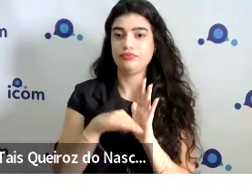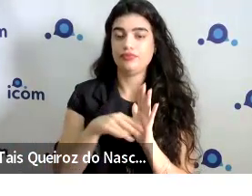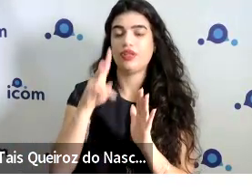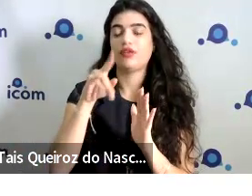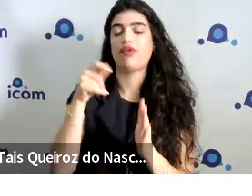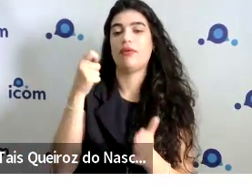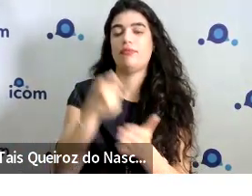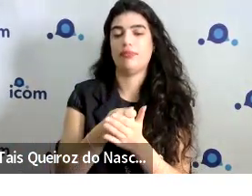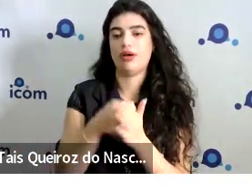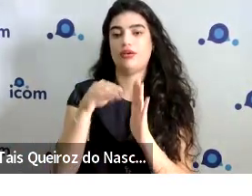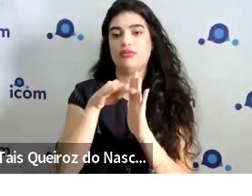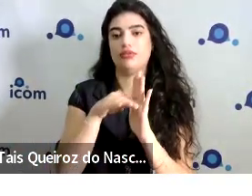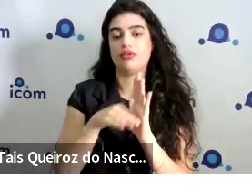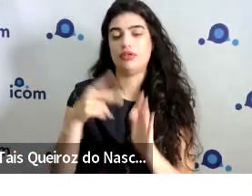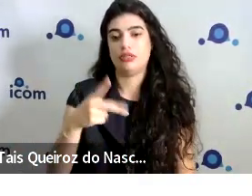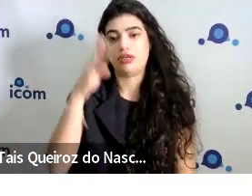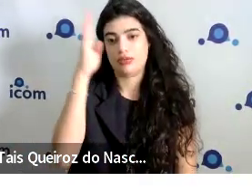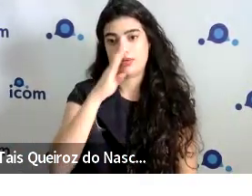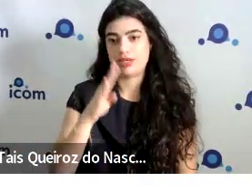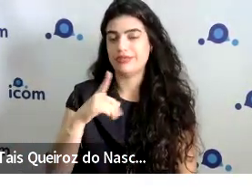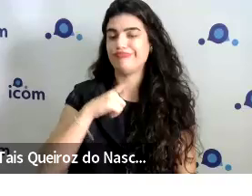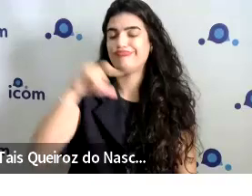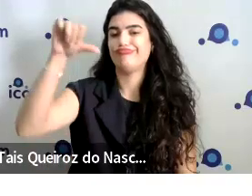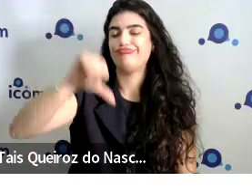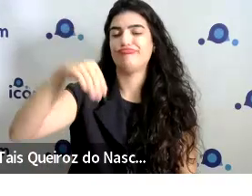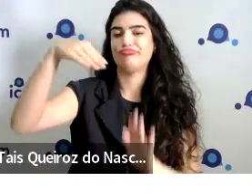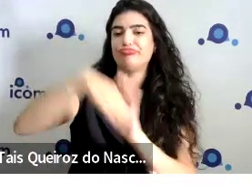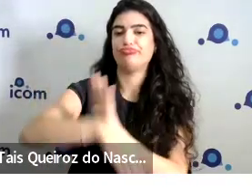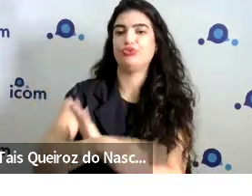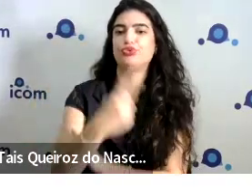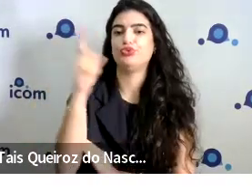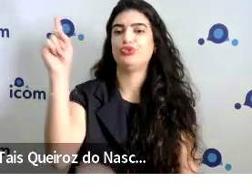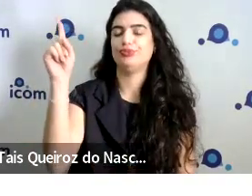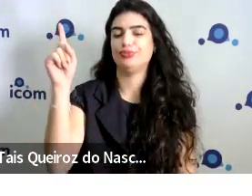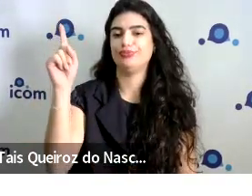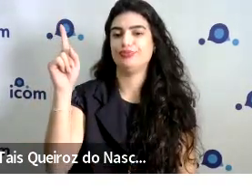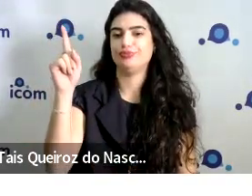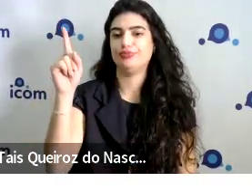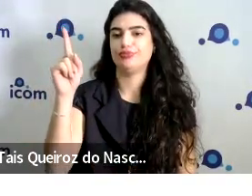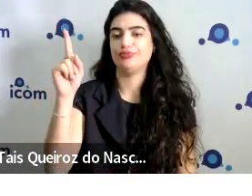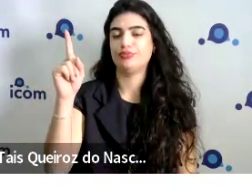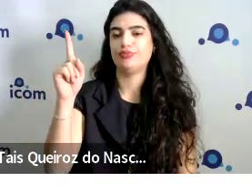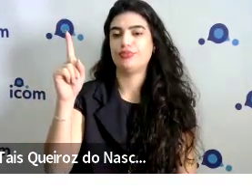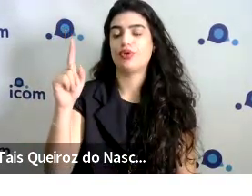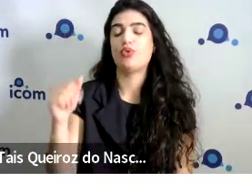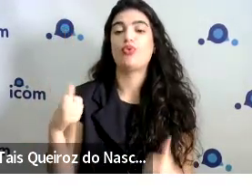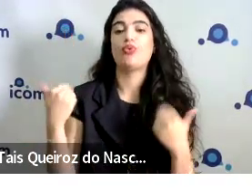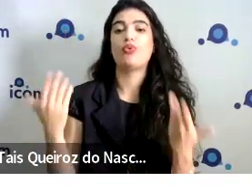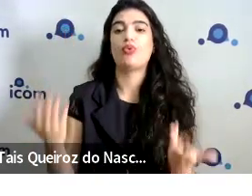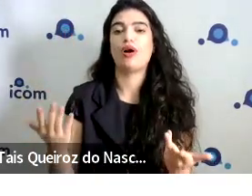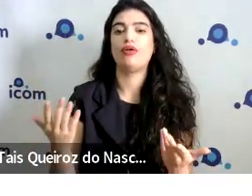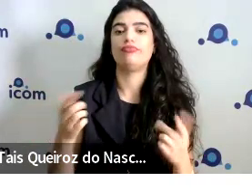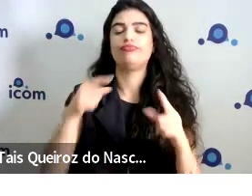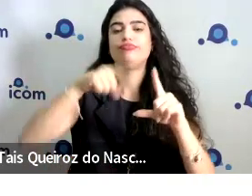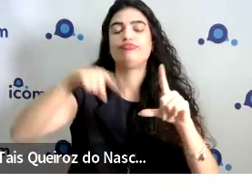de tributos, o Brasil ele está na pior posição, ele está na última posição. E qual é os